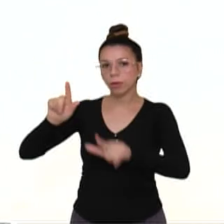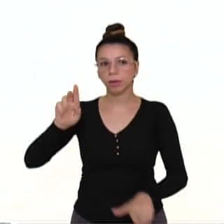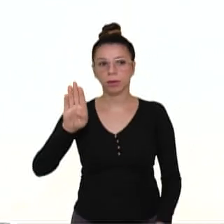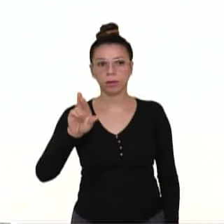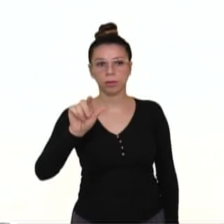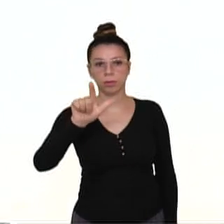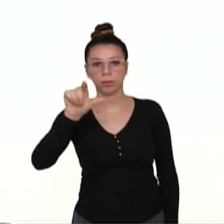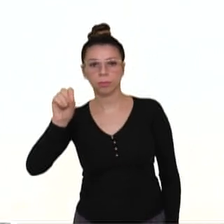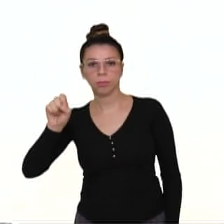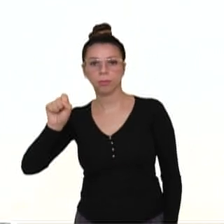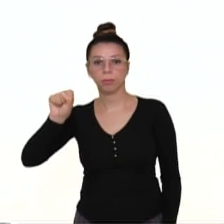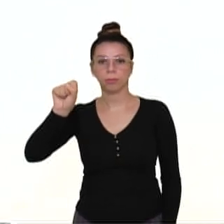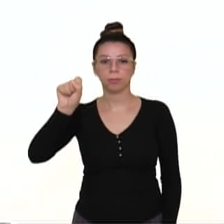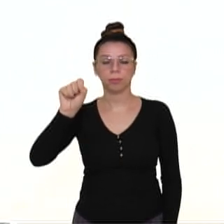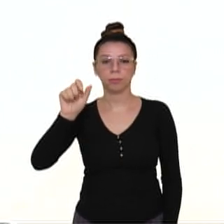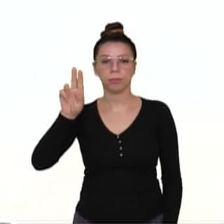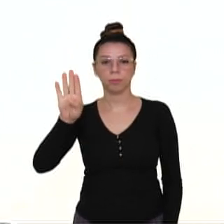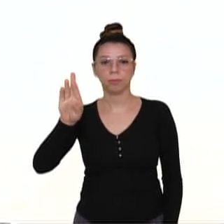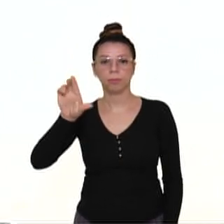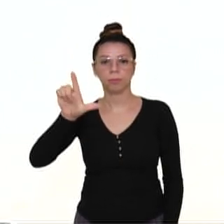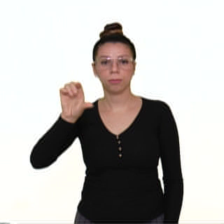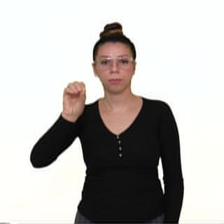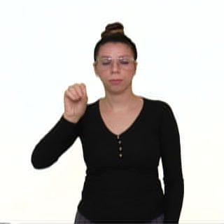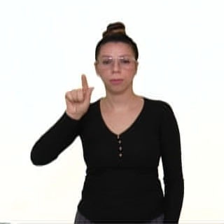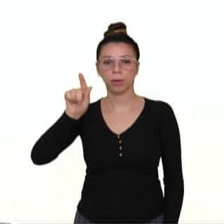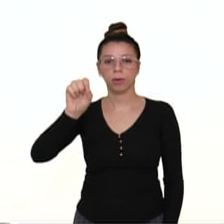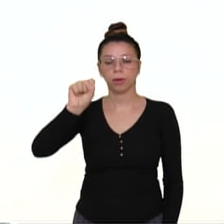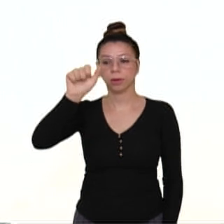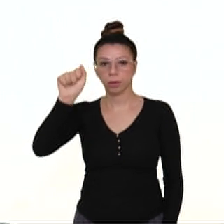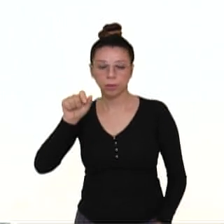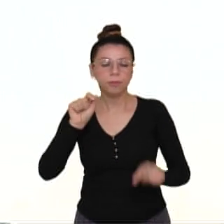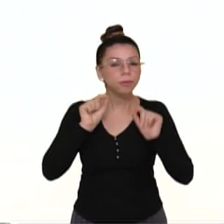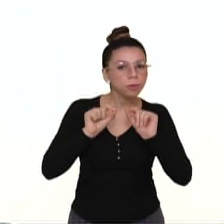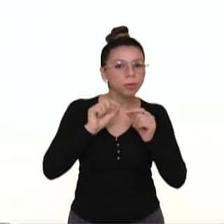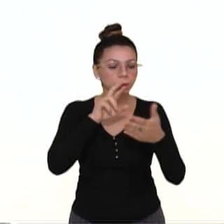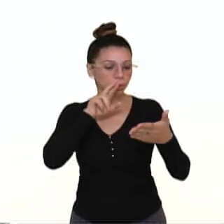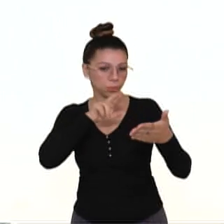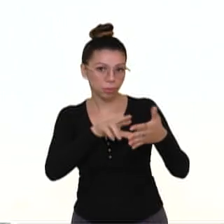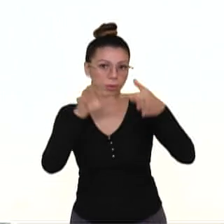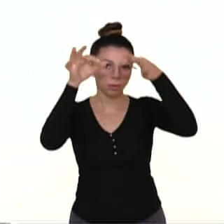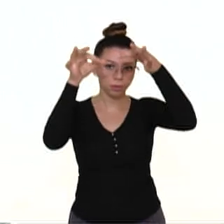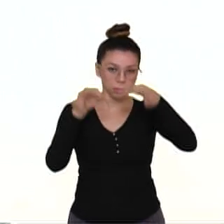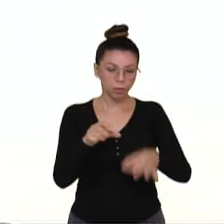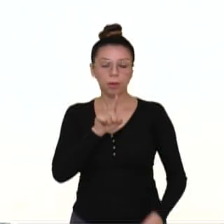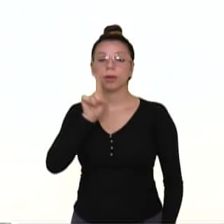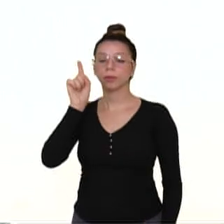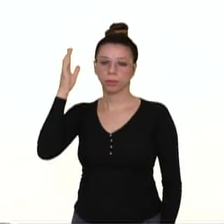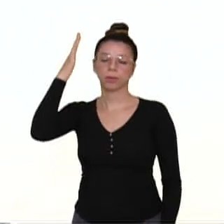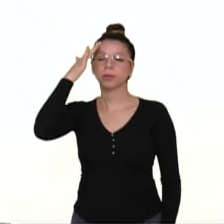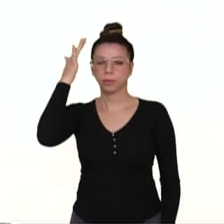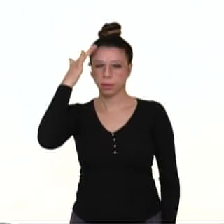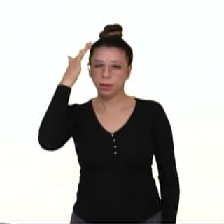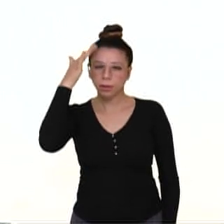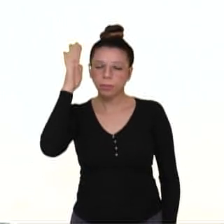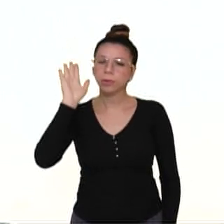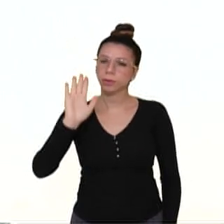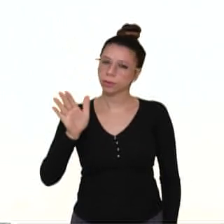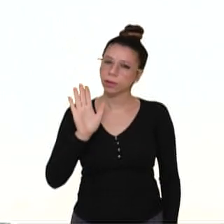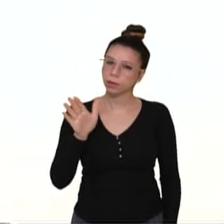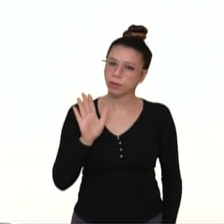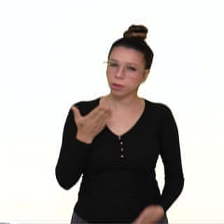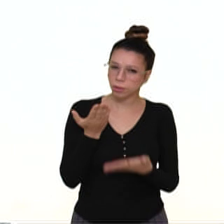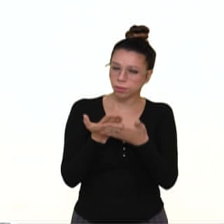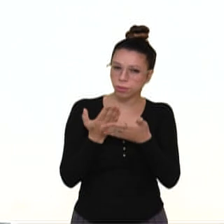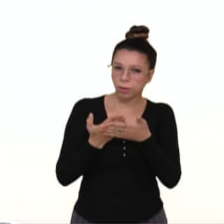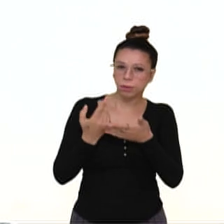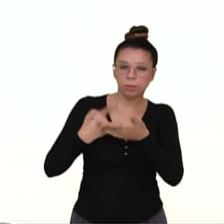blogs. Vamos lá, turminha, marcar a alternativa correta. E essa questão vocês já sabem, né? Já comentamos em